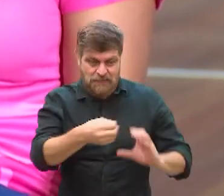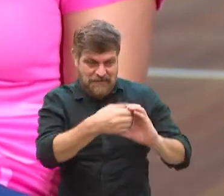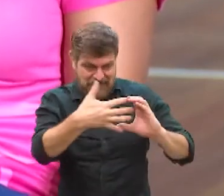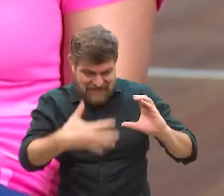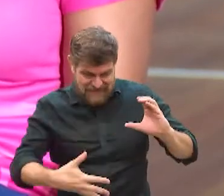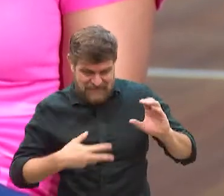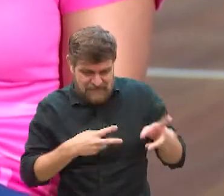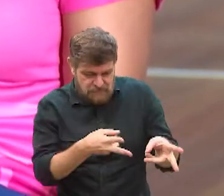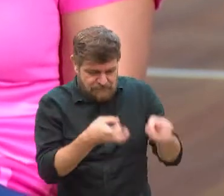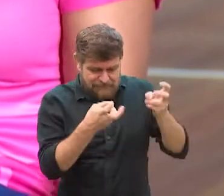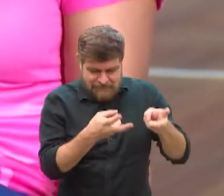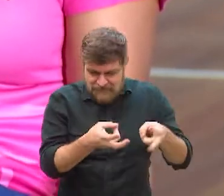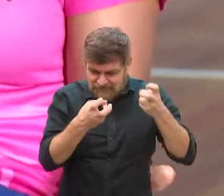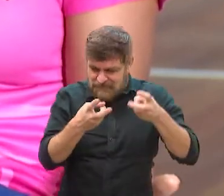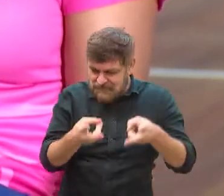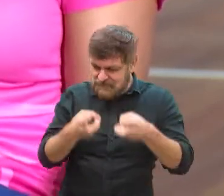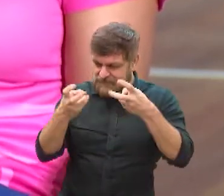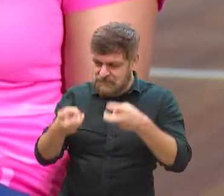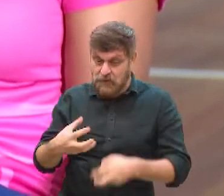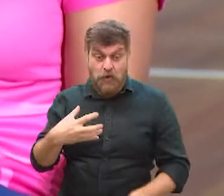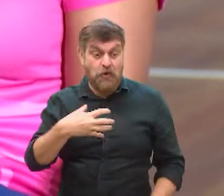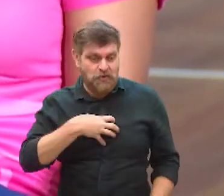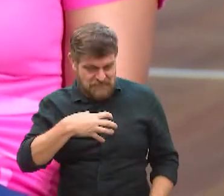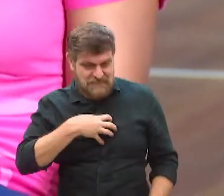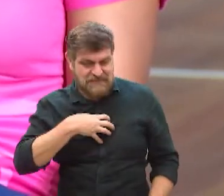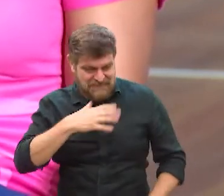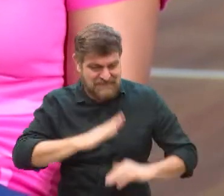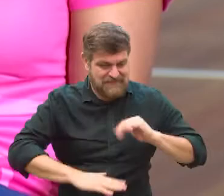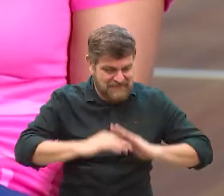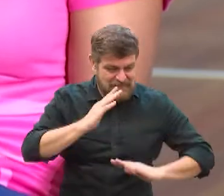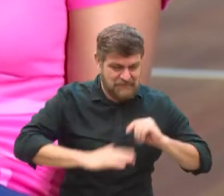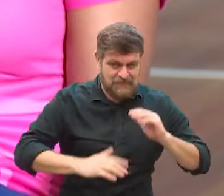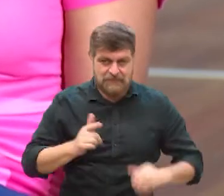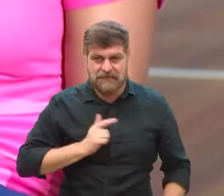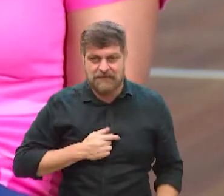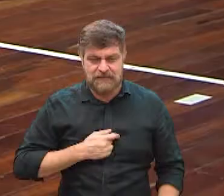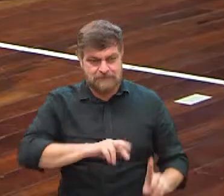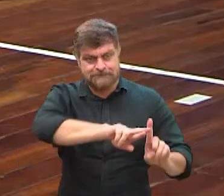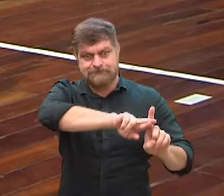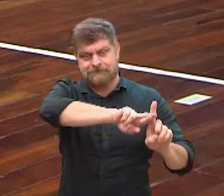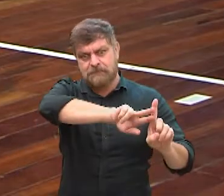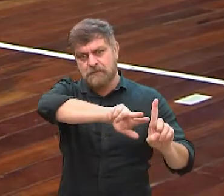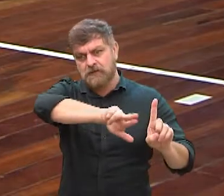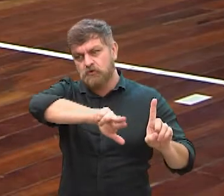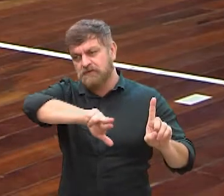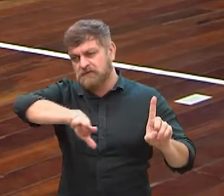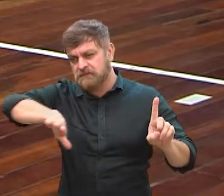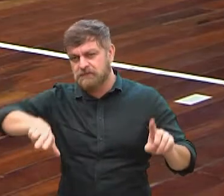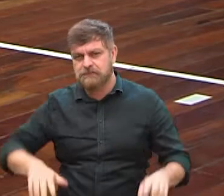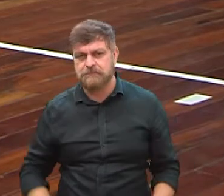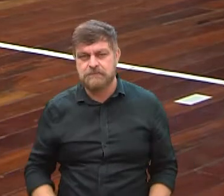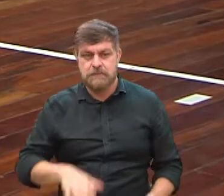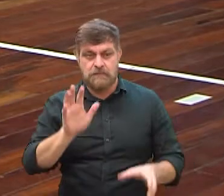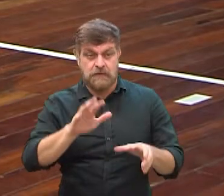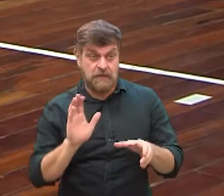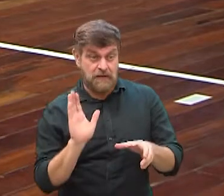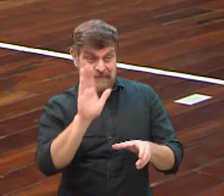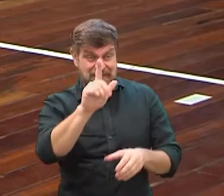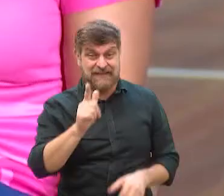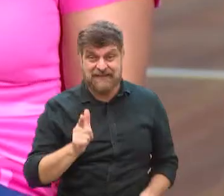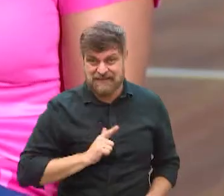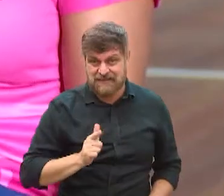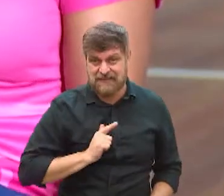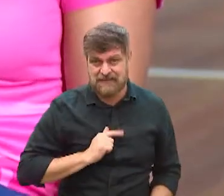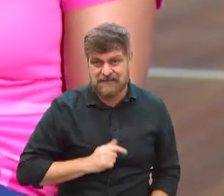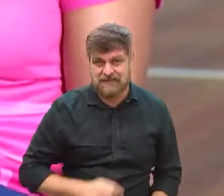características, sabe, de jogar de outro, mas são vários, igual por exemplo no basquete, Michael